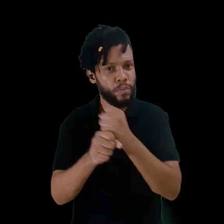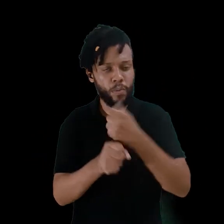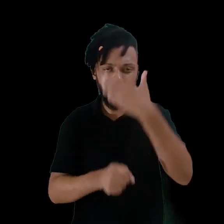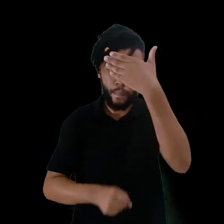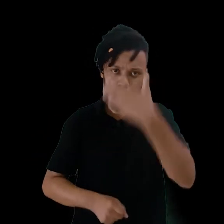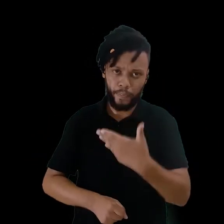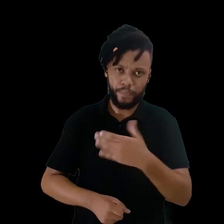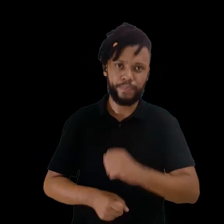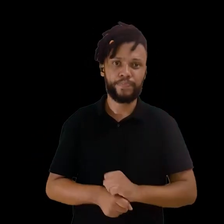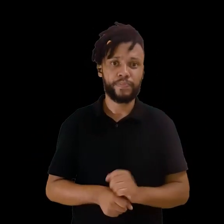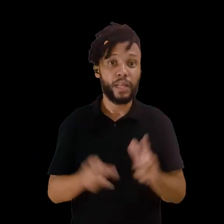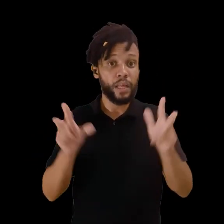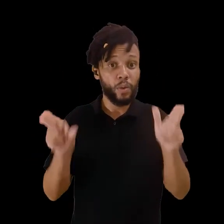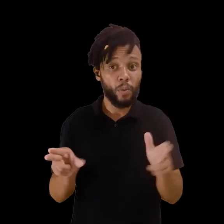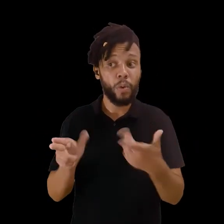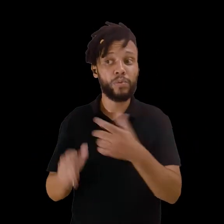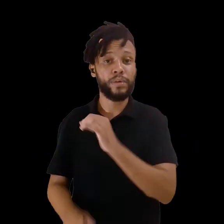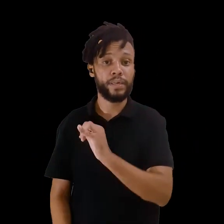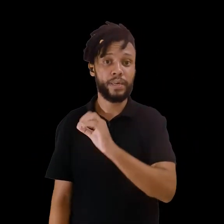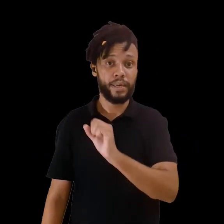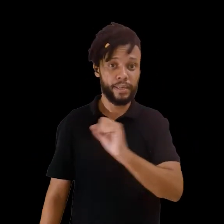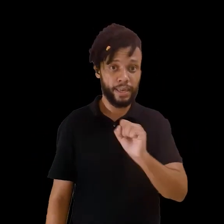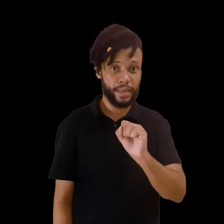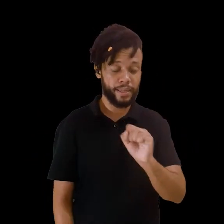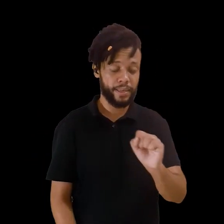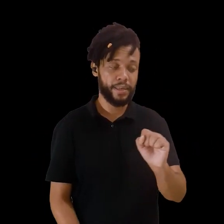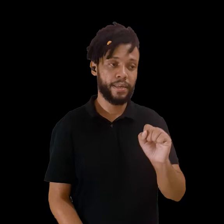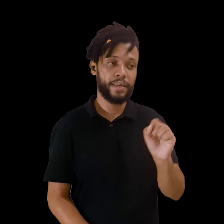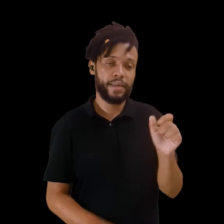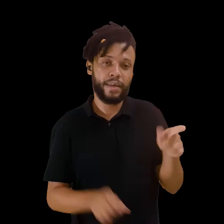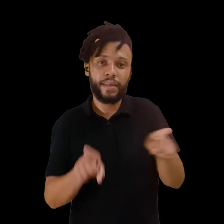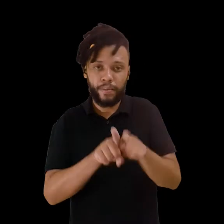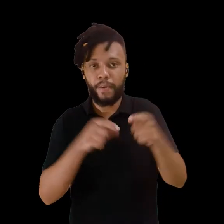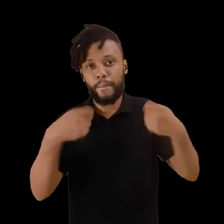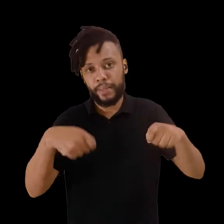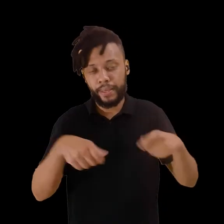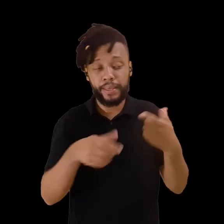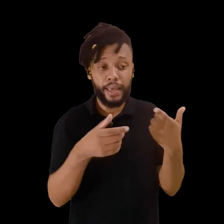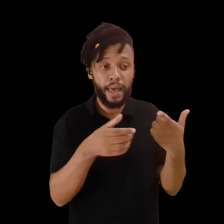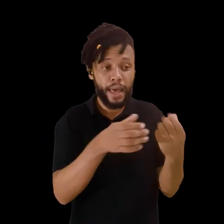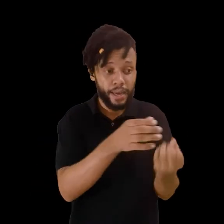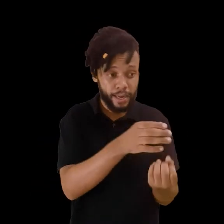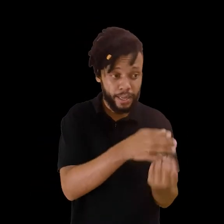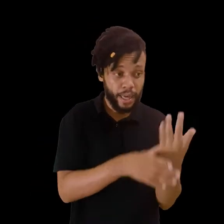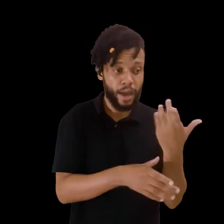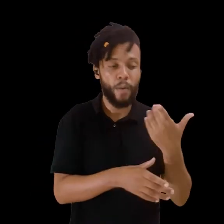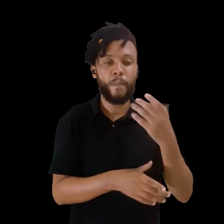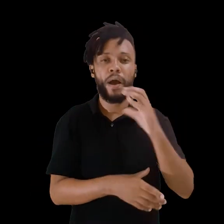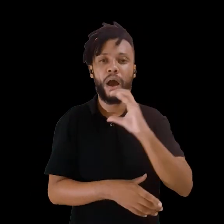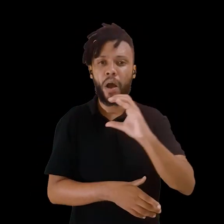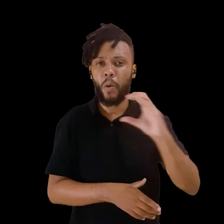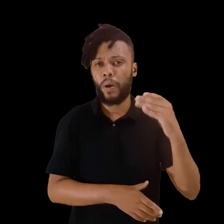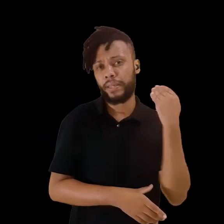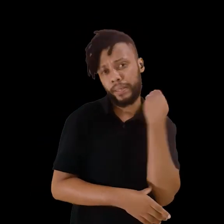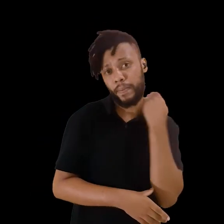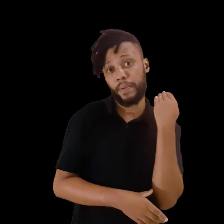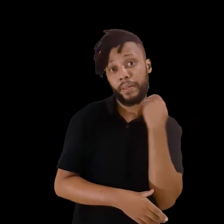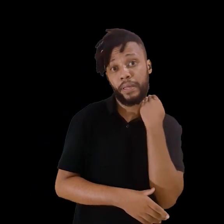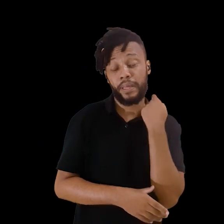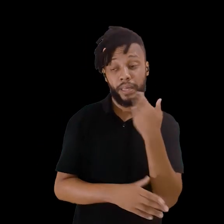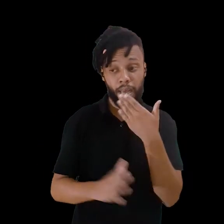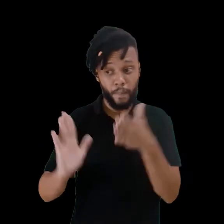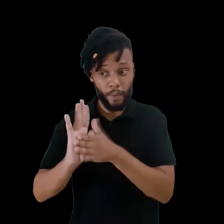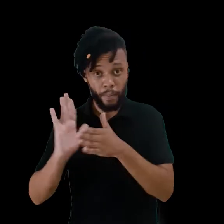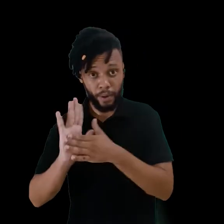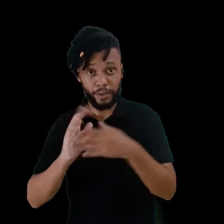certo? Também, assim como no ISS, é necessário a abertura de uma conta bancária, onde a proponente deve buscar o